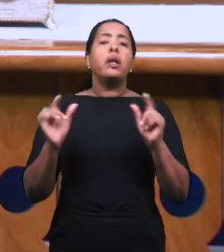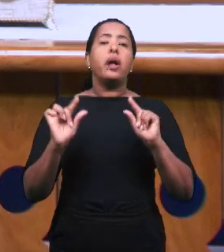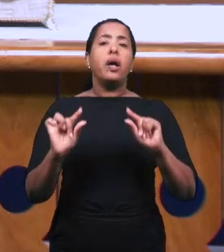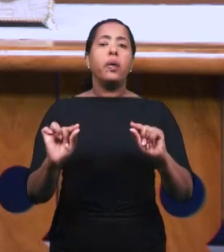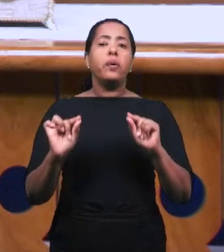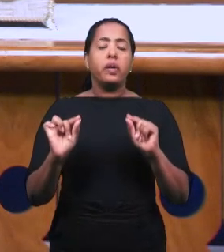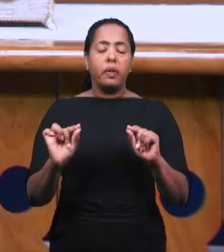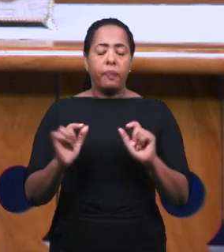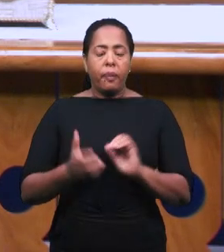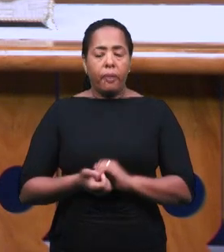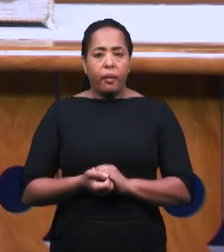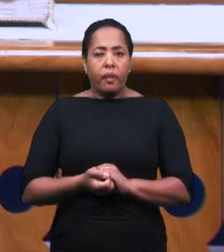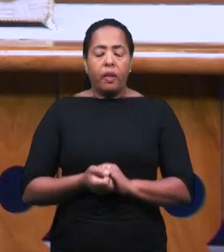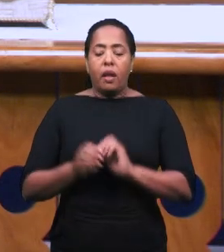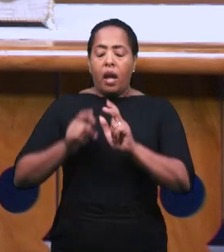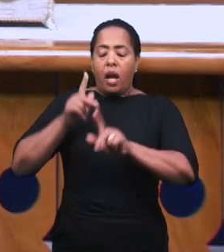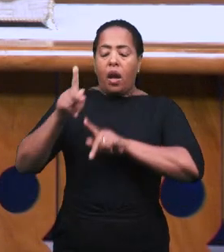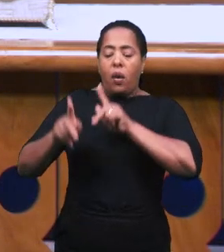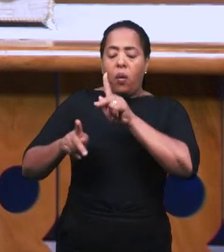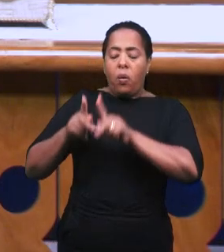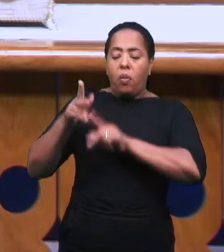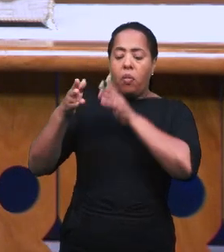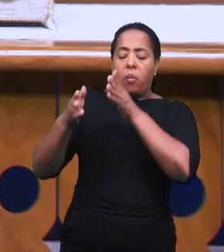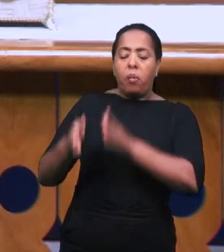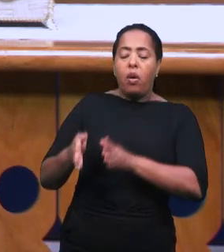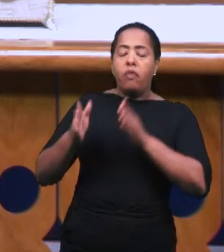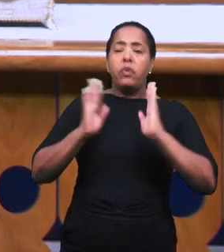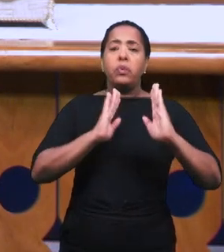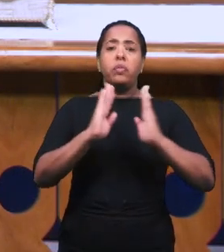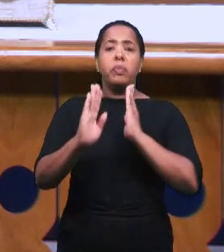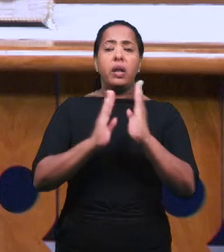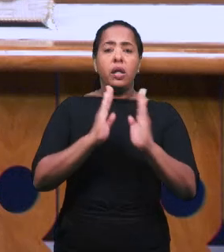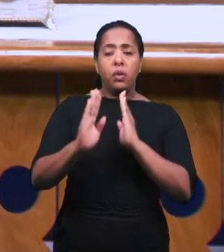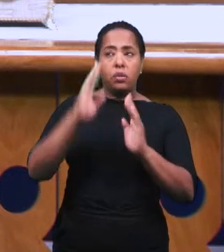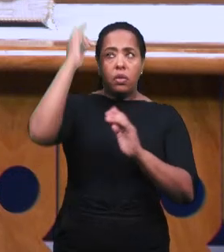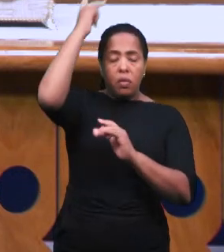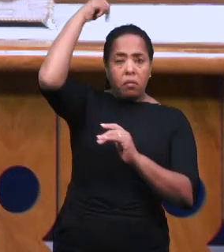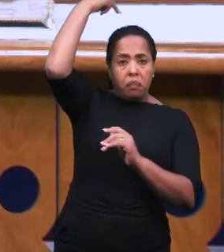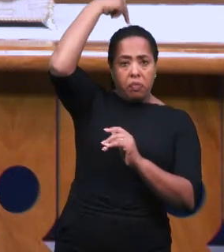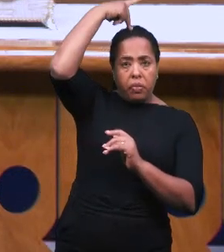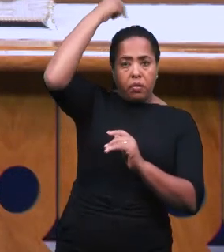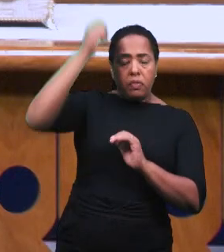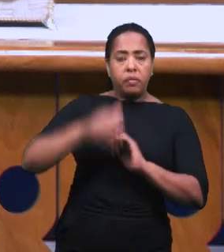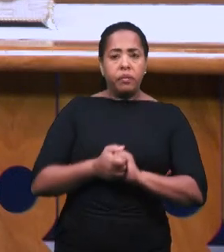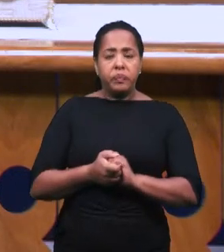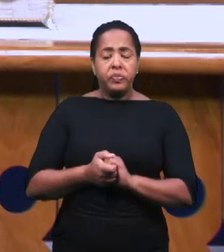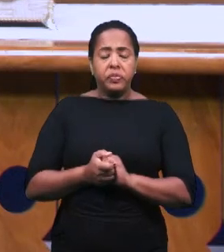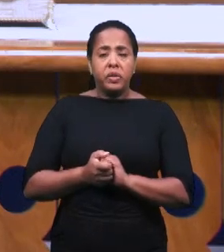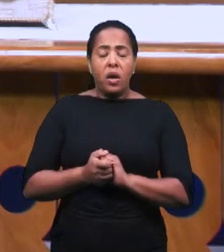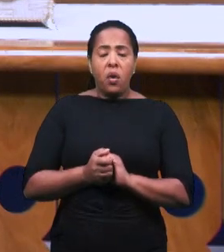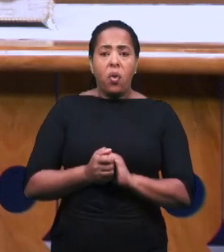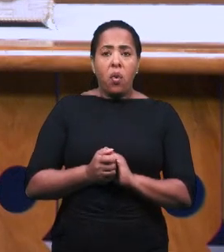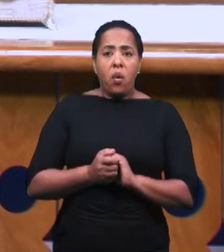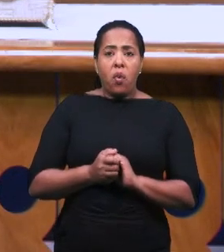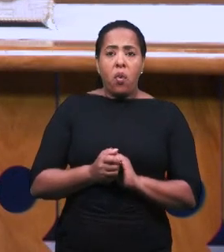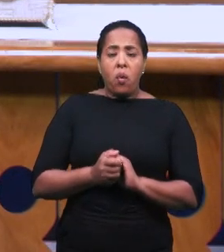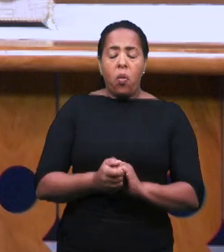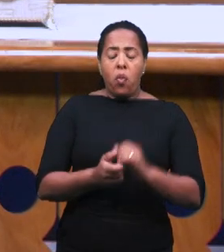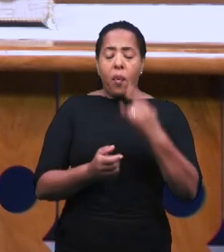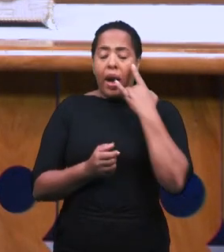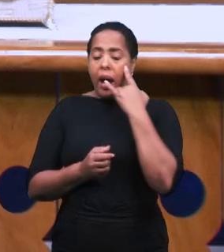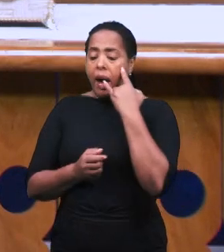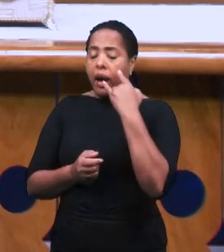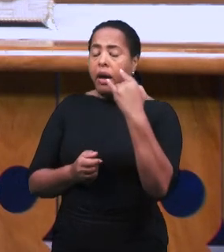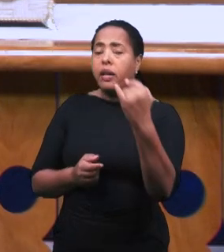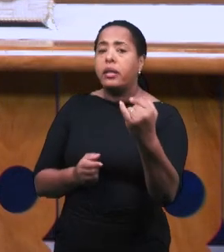aqui à igreja, o derramamento do Espírito Santo. Então, a igreja foi atraída pelo mistério. A